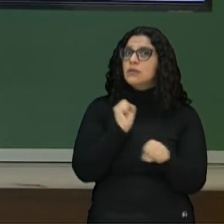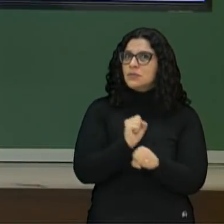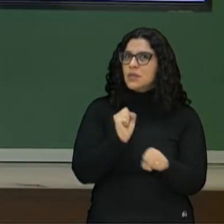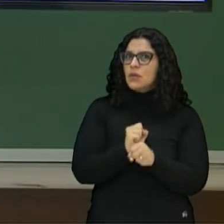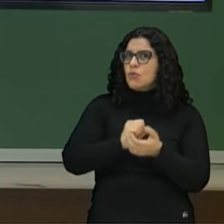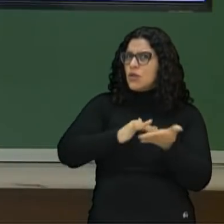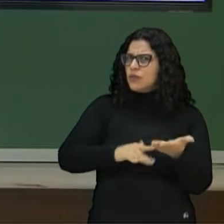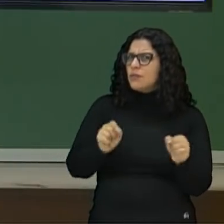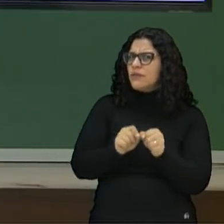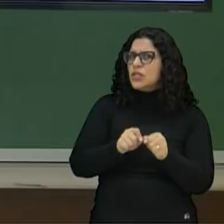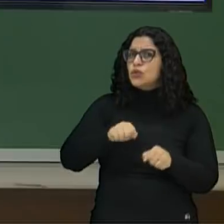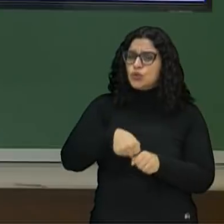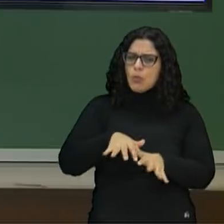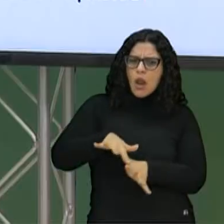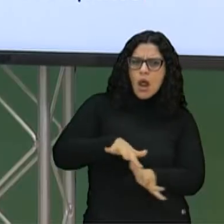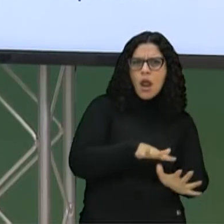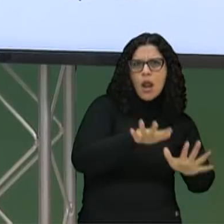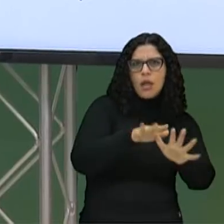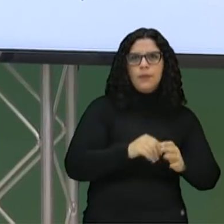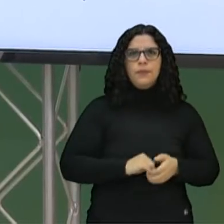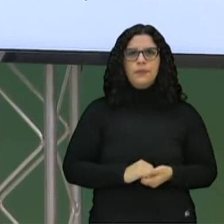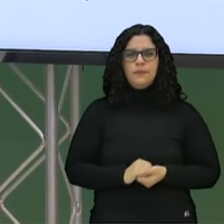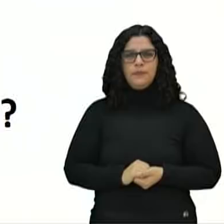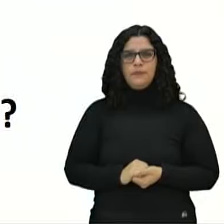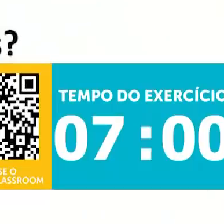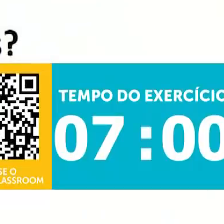você sobre esse avanço aí do eixo. Vai lá.